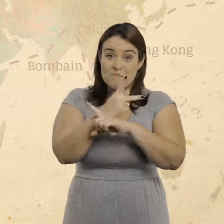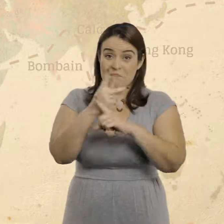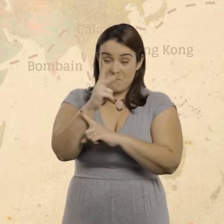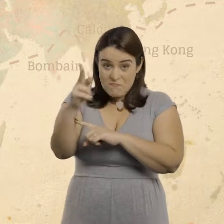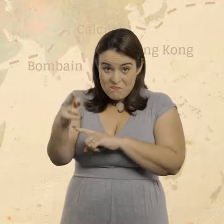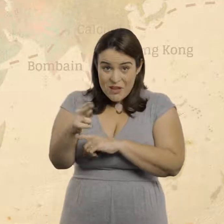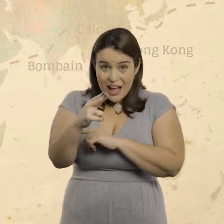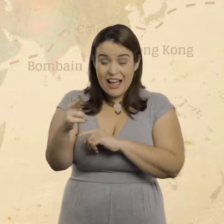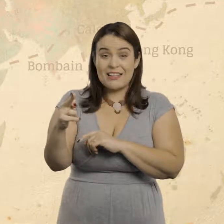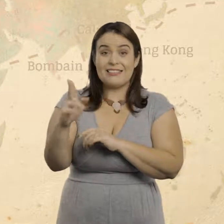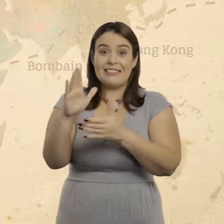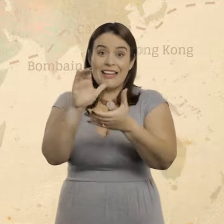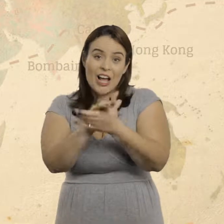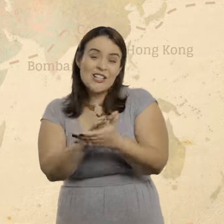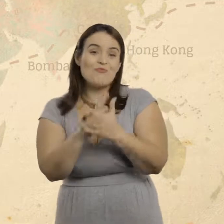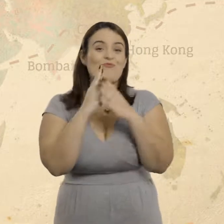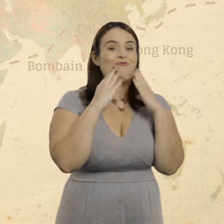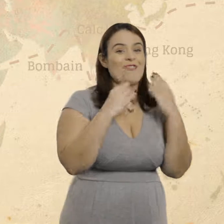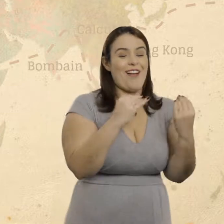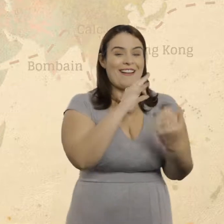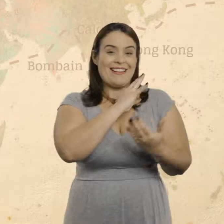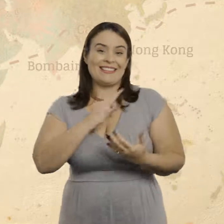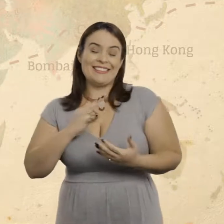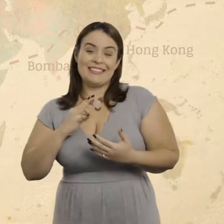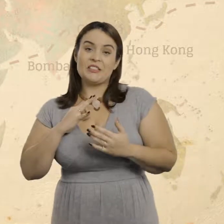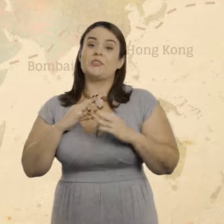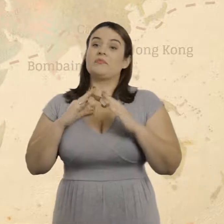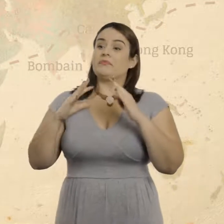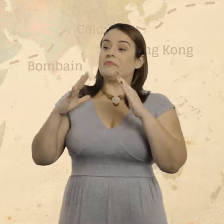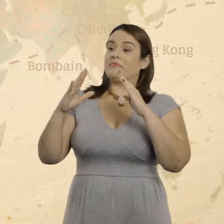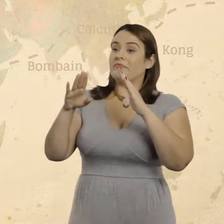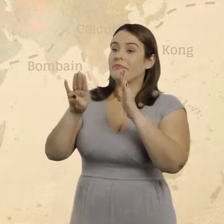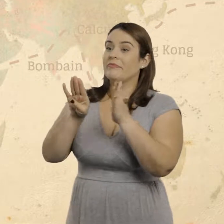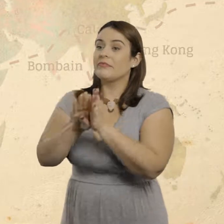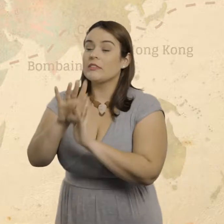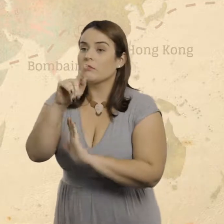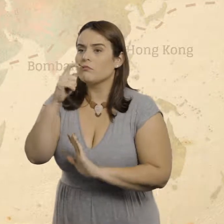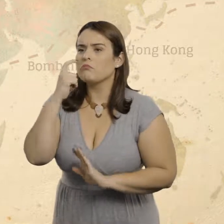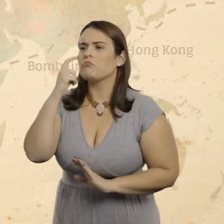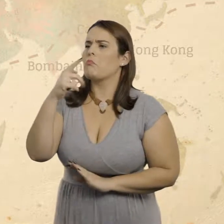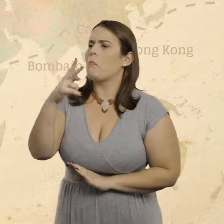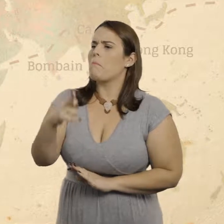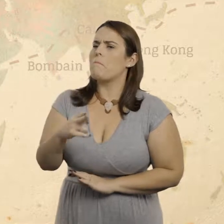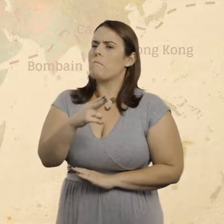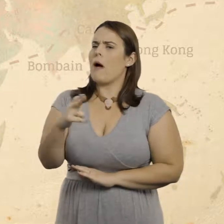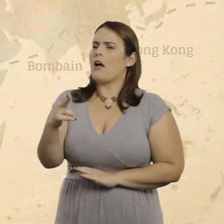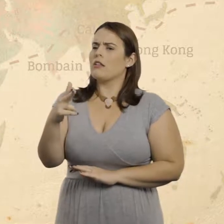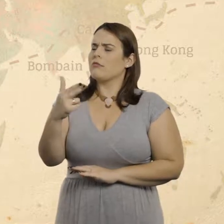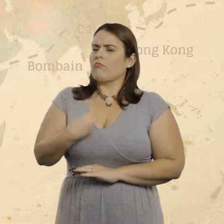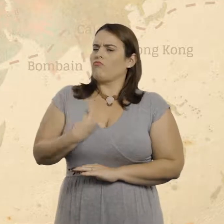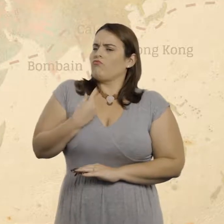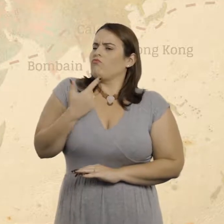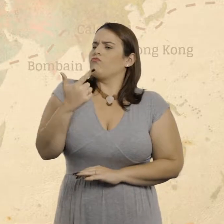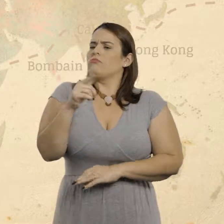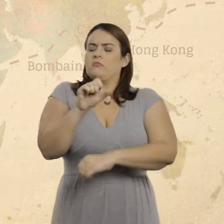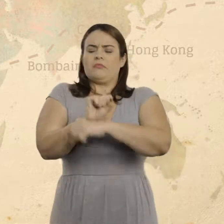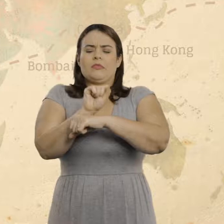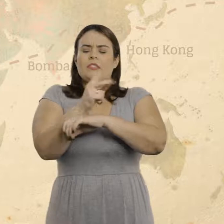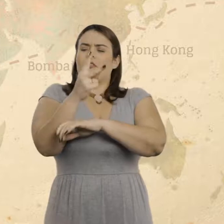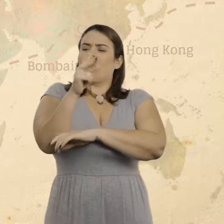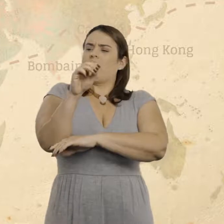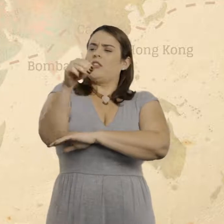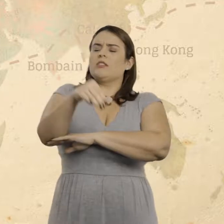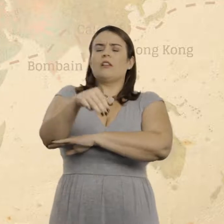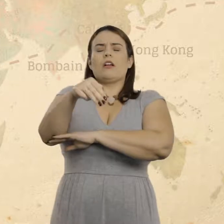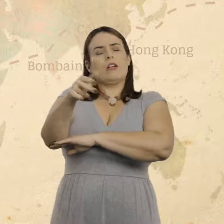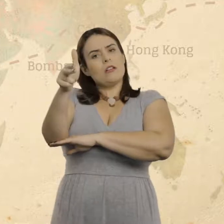procurar o padre para fazer o casamento de Aouda e Sr. Fogg. Chegando lá, ele viu que o padre não estava. Ele esperou